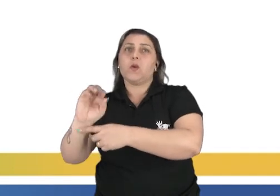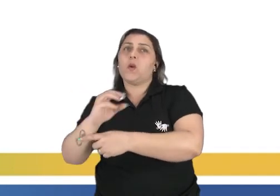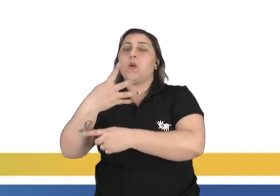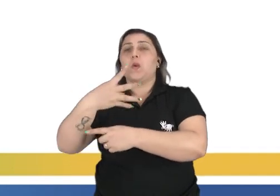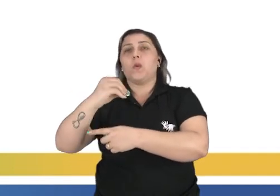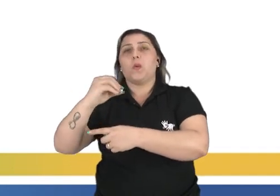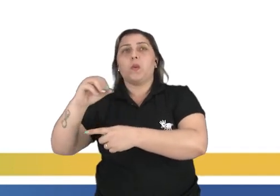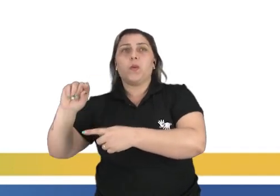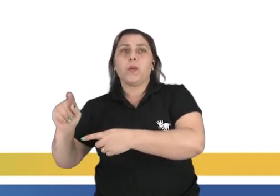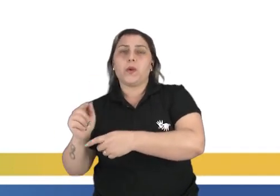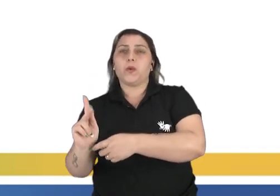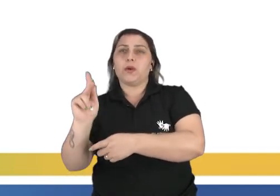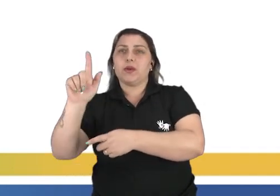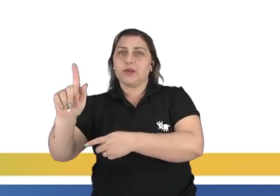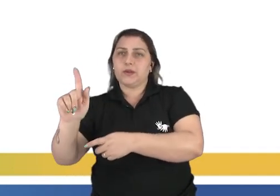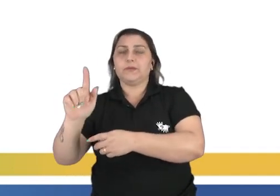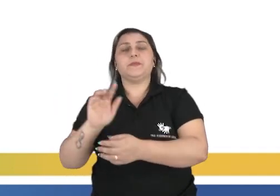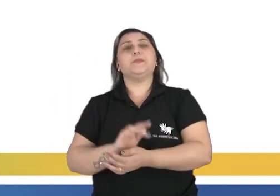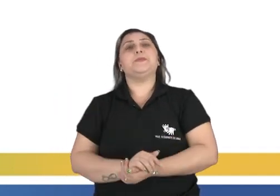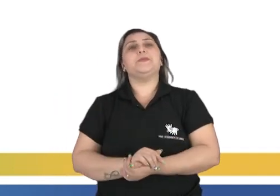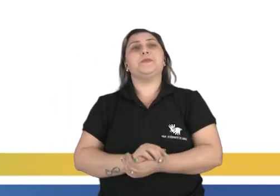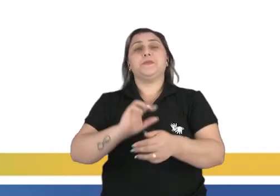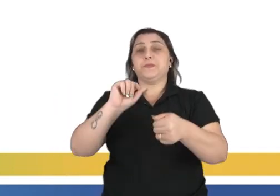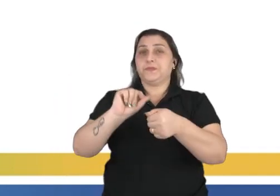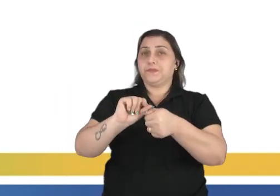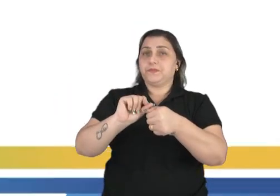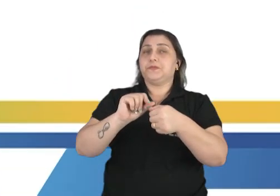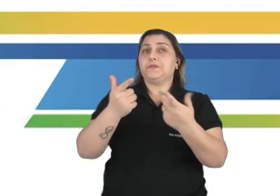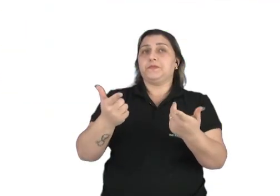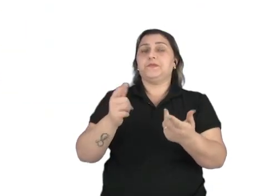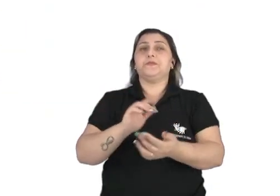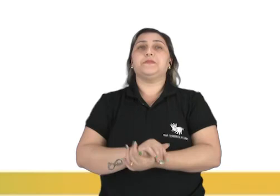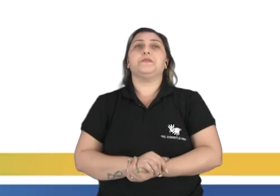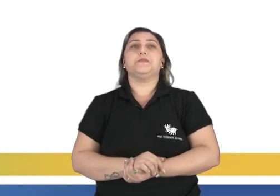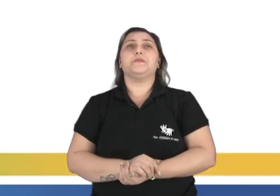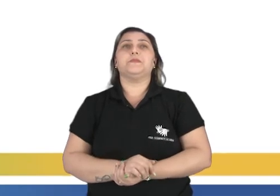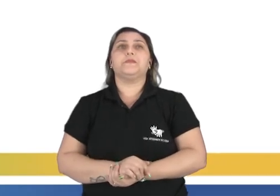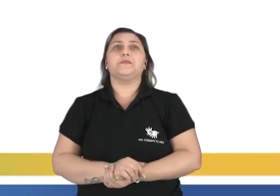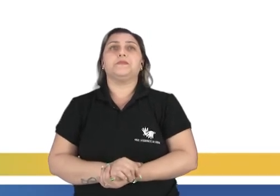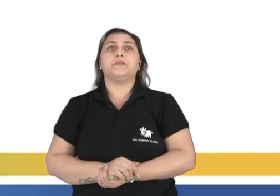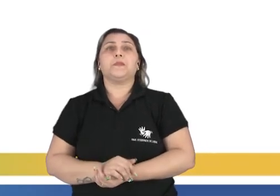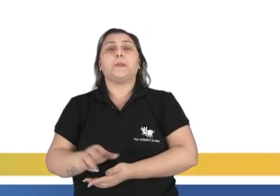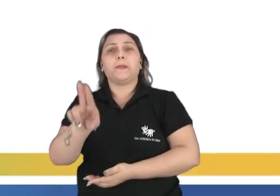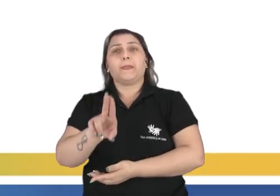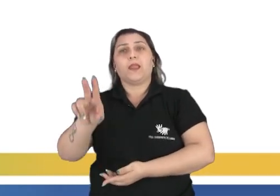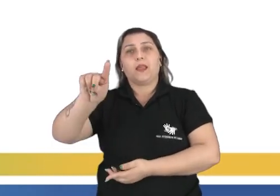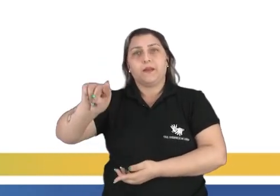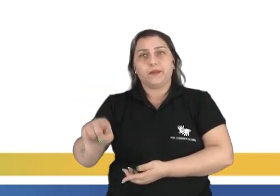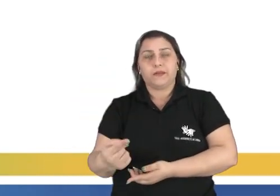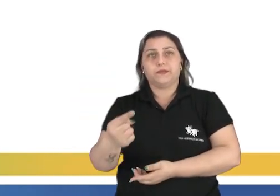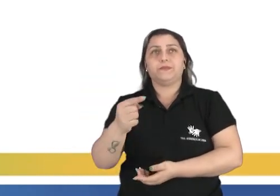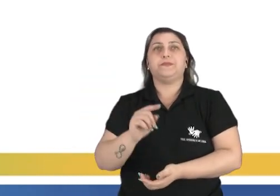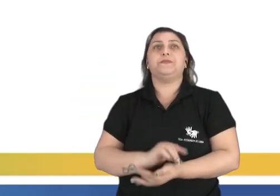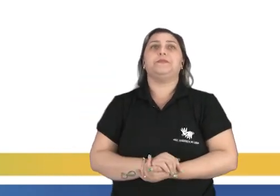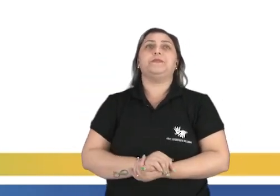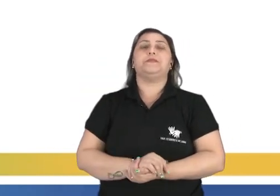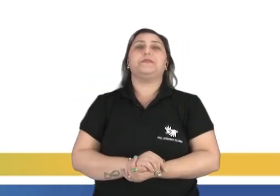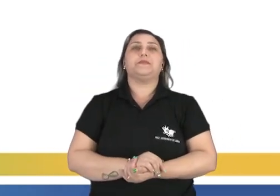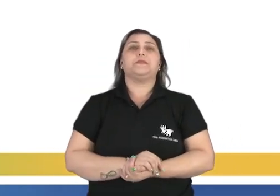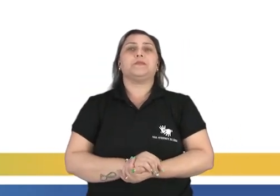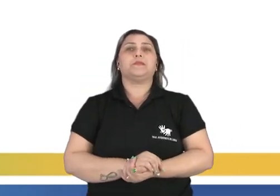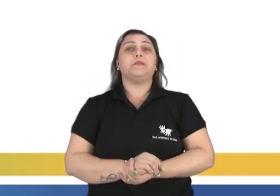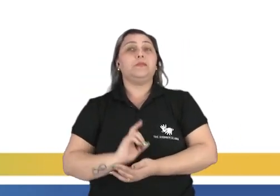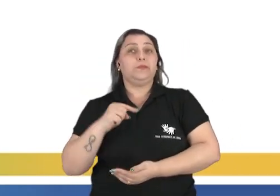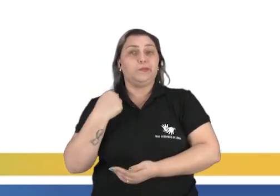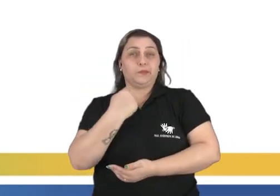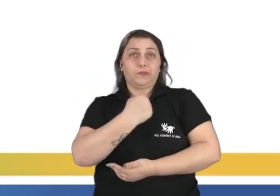Da mesma forma que fizemos as questões anteriores, vamos trabalhar aqui. Tá ok? Então vamos lá, vamos fazer o uso da vírgula, que